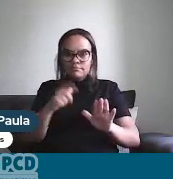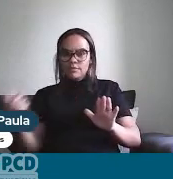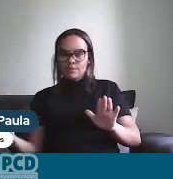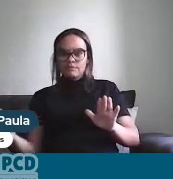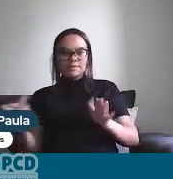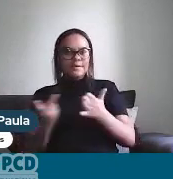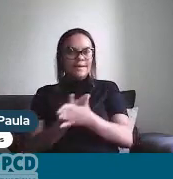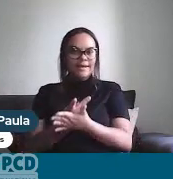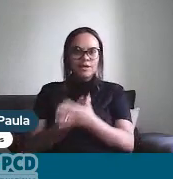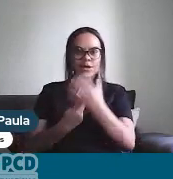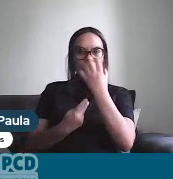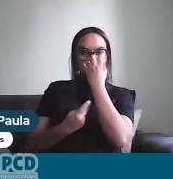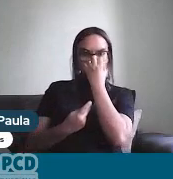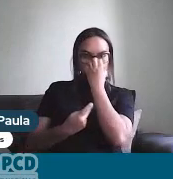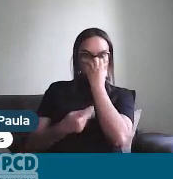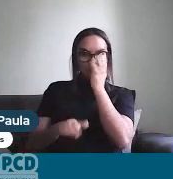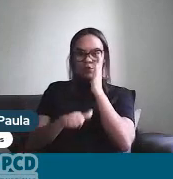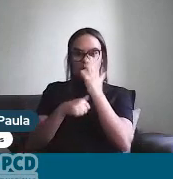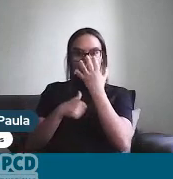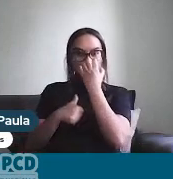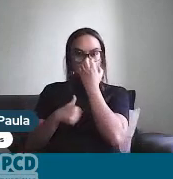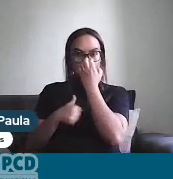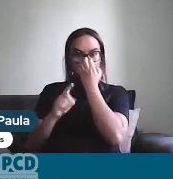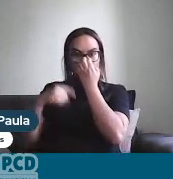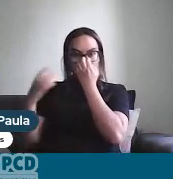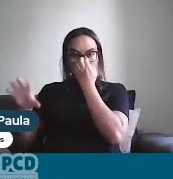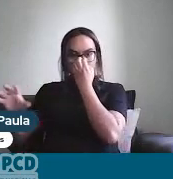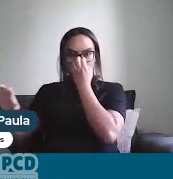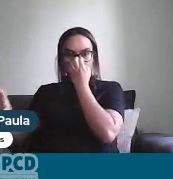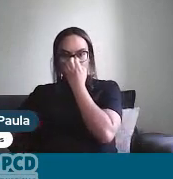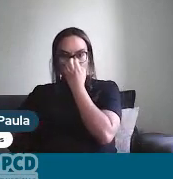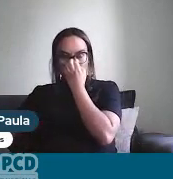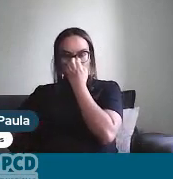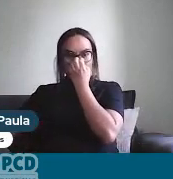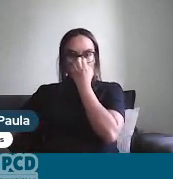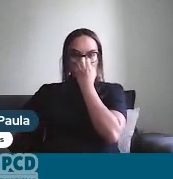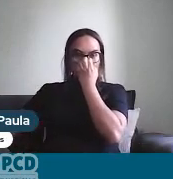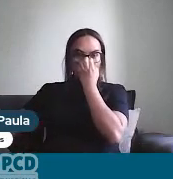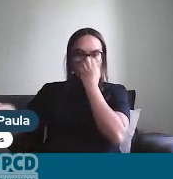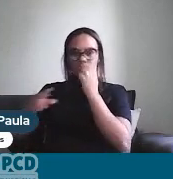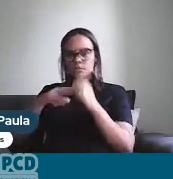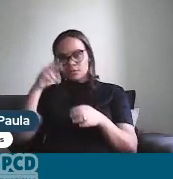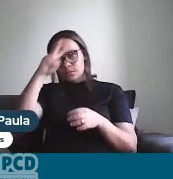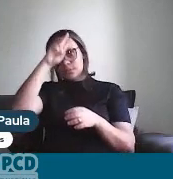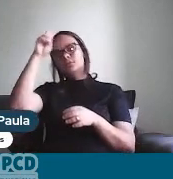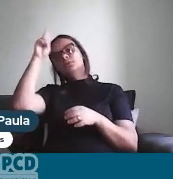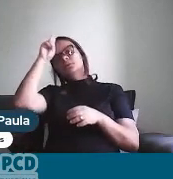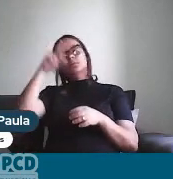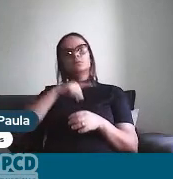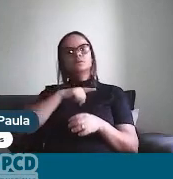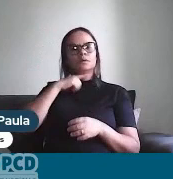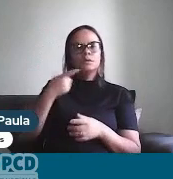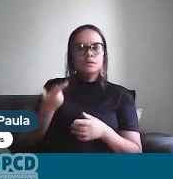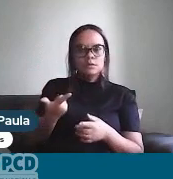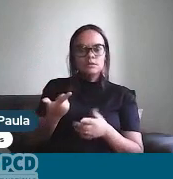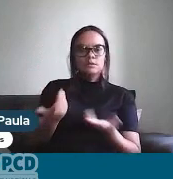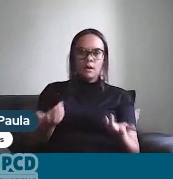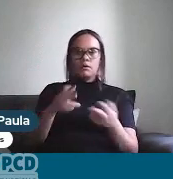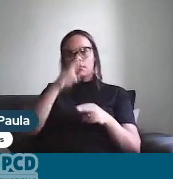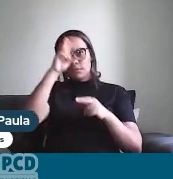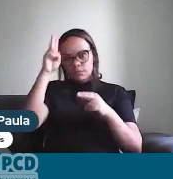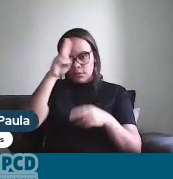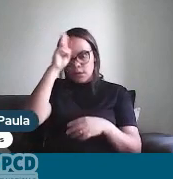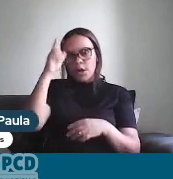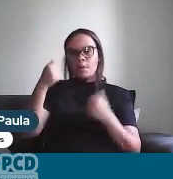errado. Primeiro em você. Porque se você colocar na criança primeiro, você vai desmaiar e você não vai conseguir cuidar da criança. Ou seja, primeiro